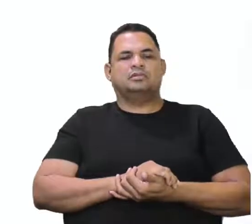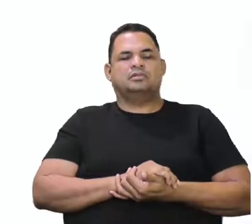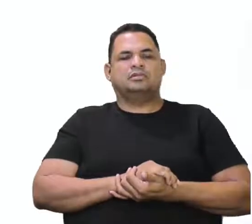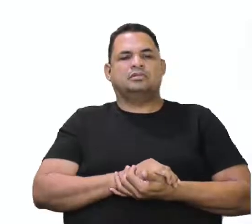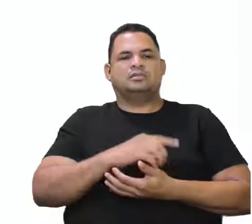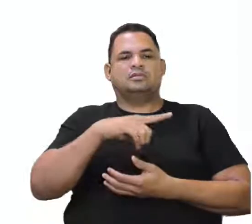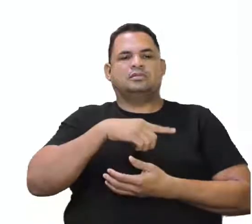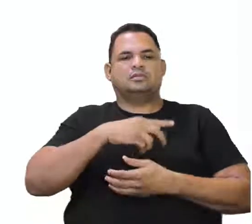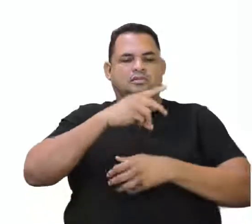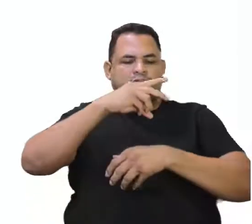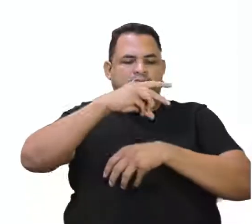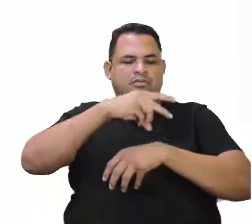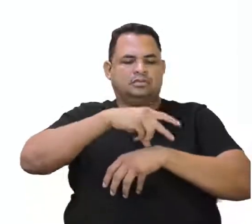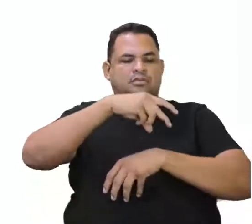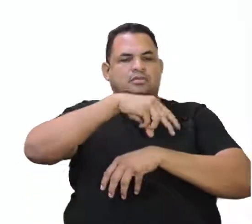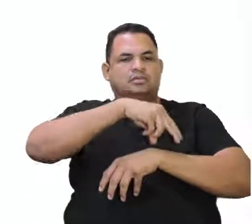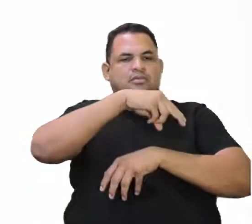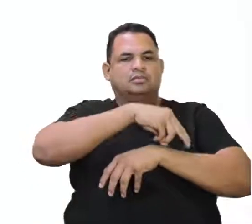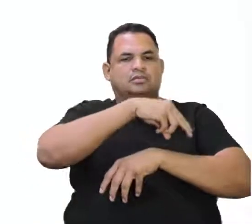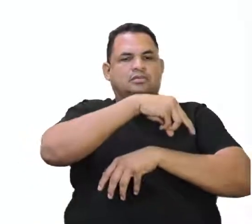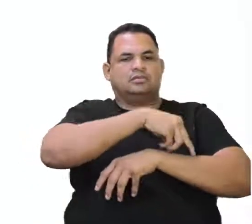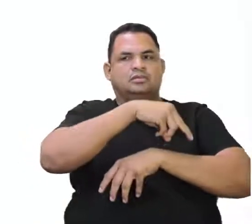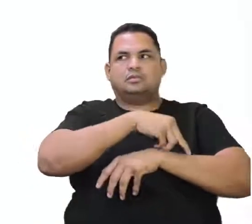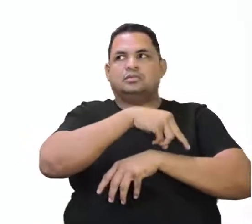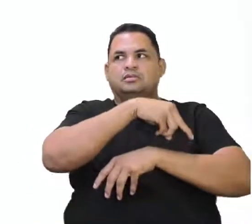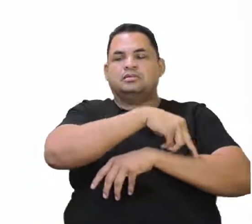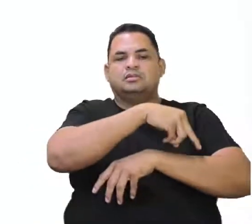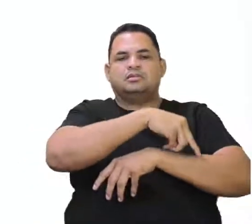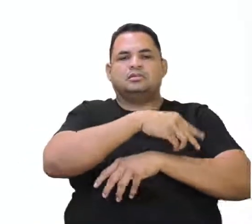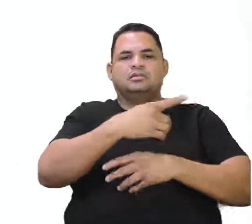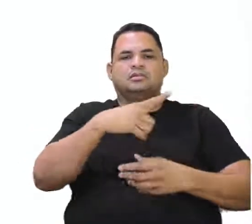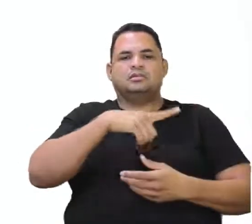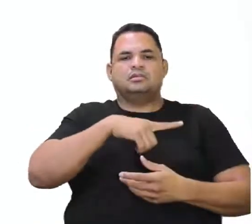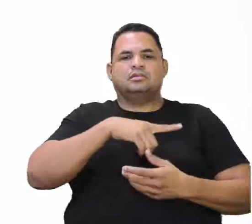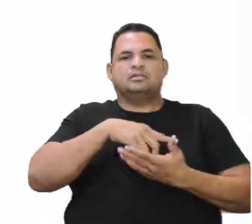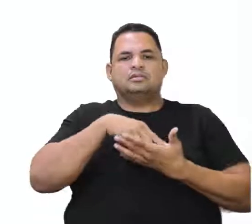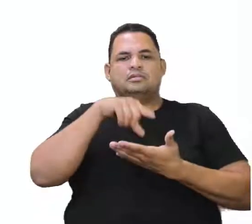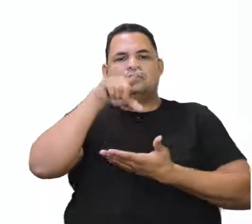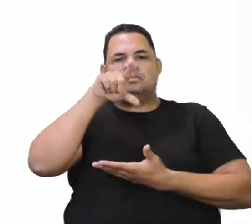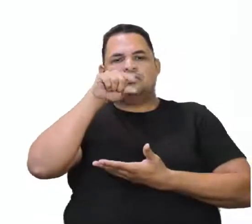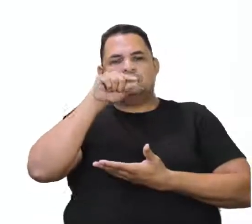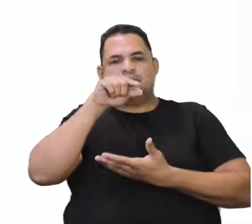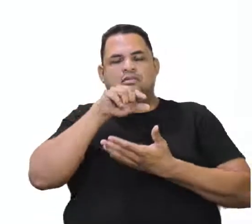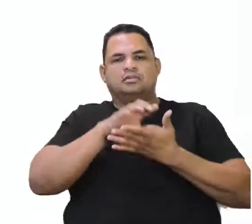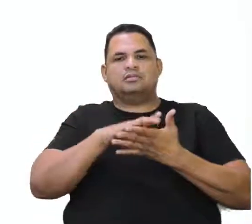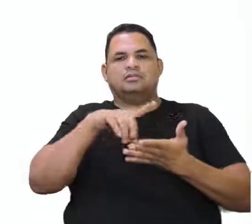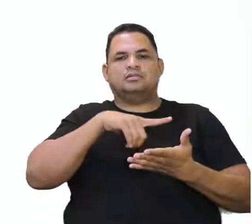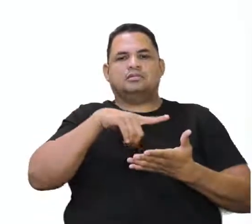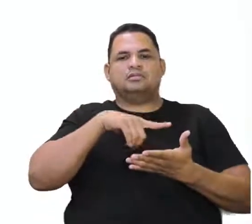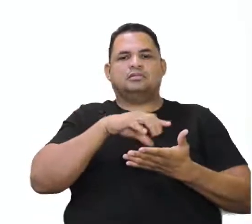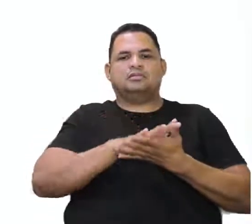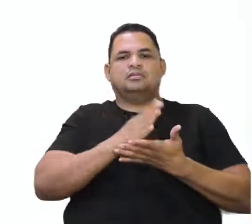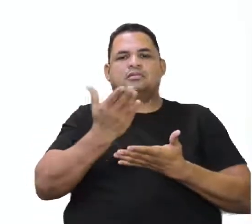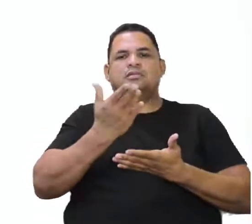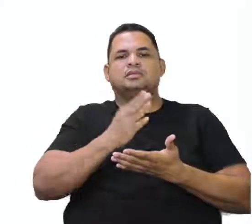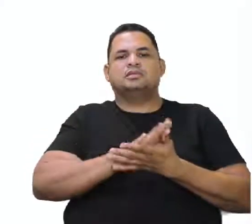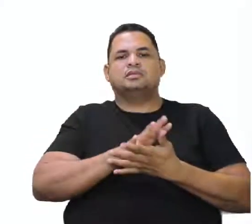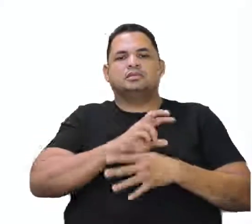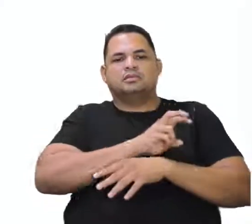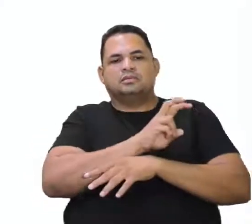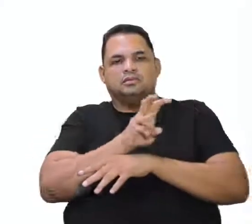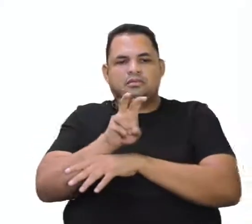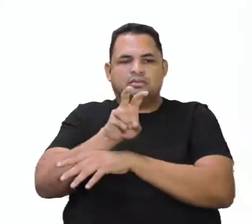produtor, gafanhoto, consumidor primário, pássaro, consumidor secundário,